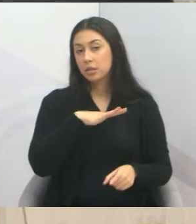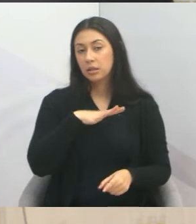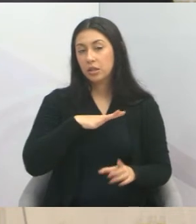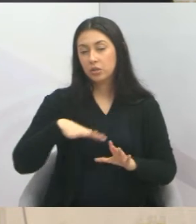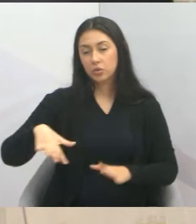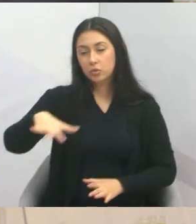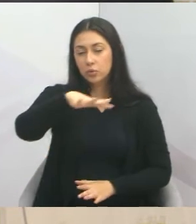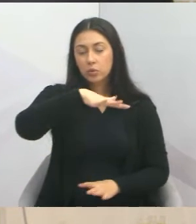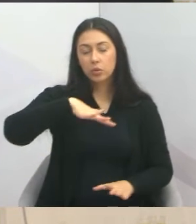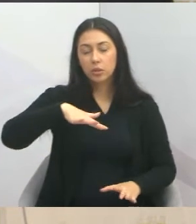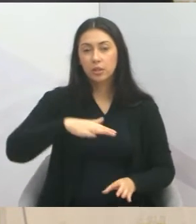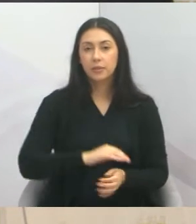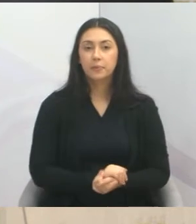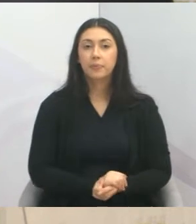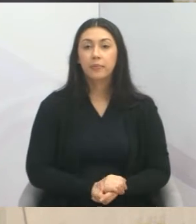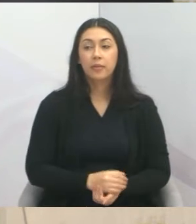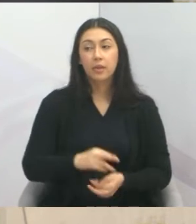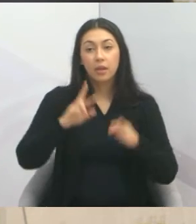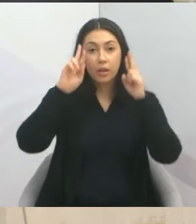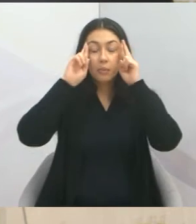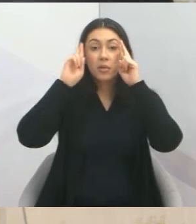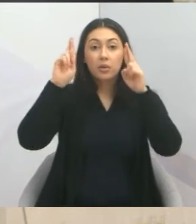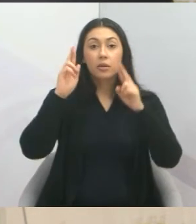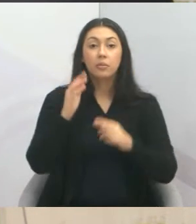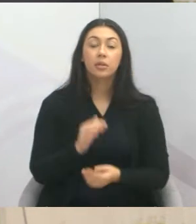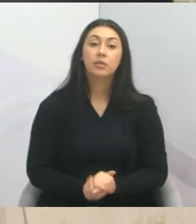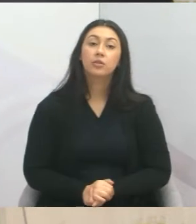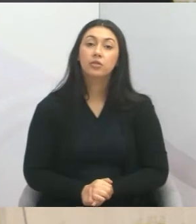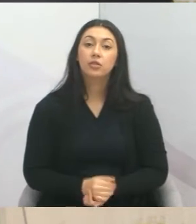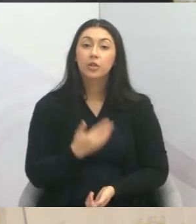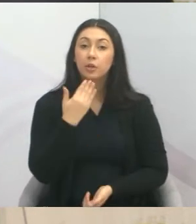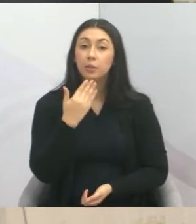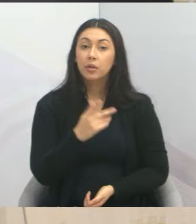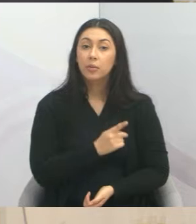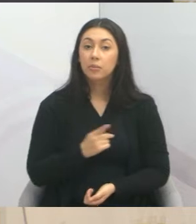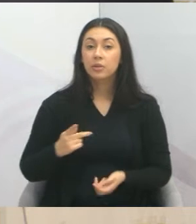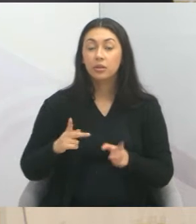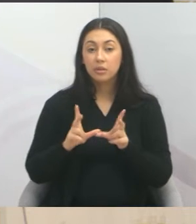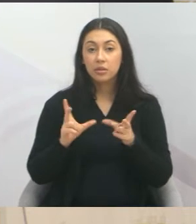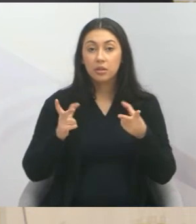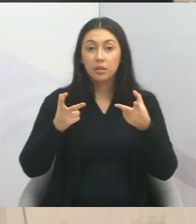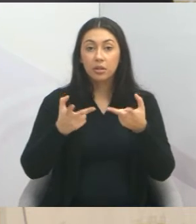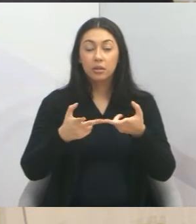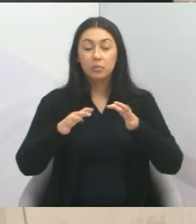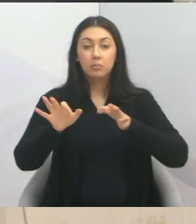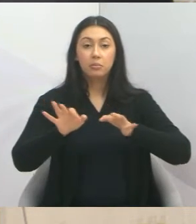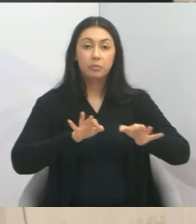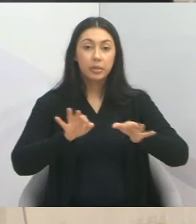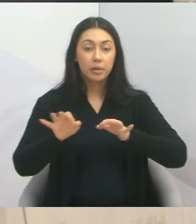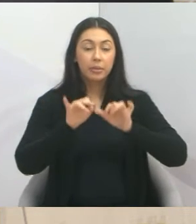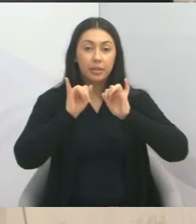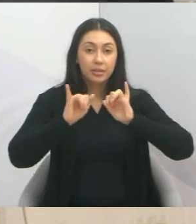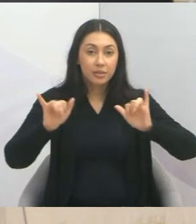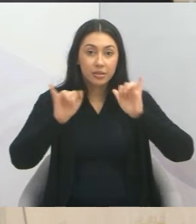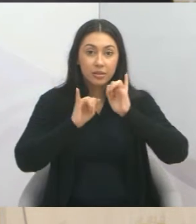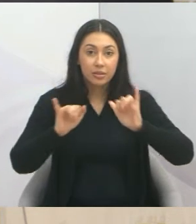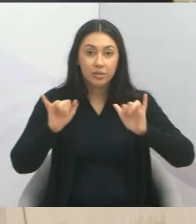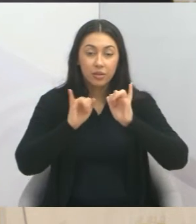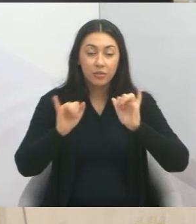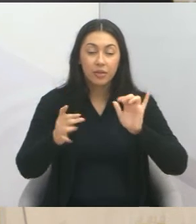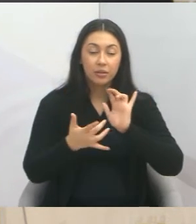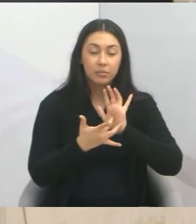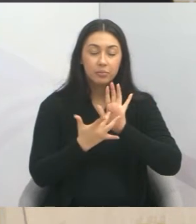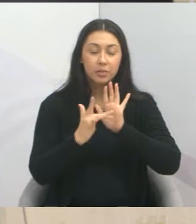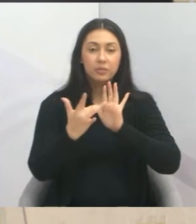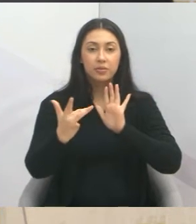Jacareí feito esse registro respeito aos a média e queremos apresenta essa casa que seja adotada a providência habituais para a